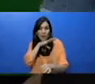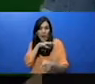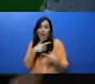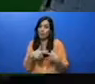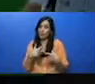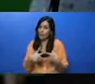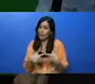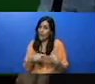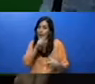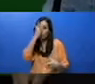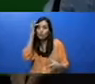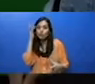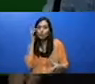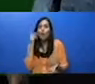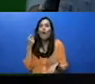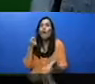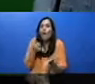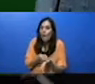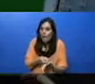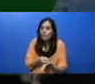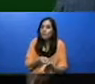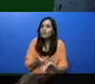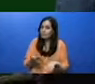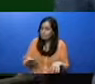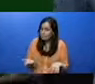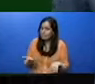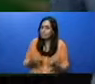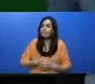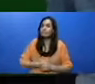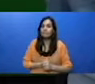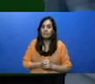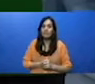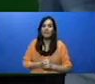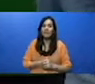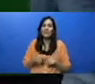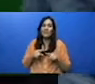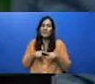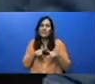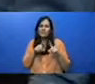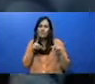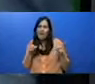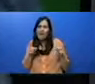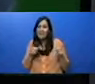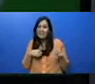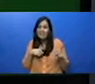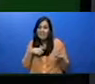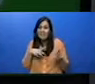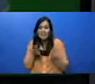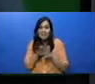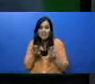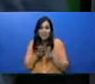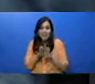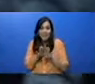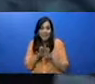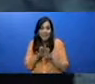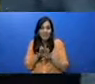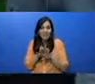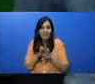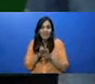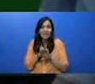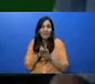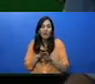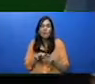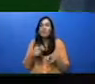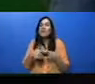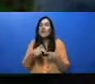compram, né? Que capturam esses animais para que outras pessoas comprem. Mas existe também, principalmente,